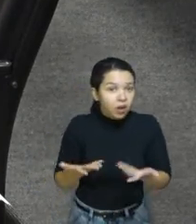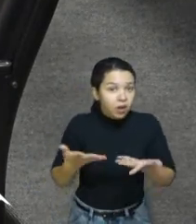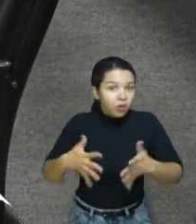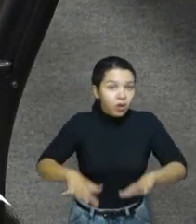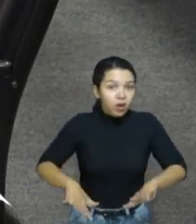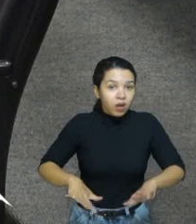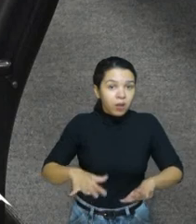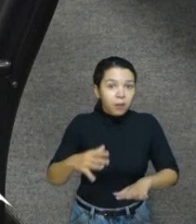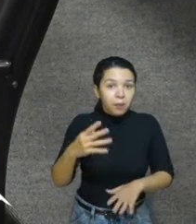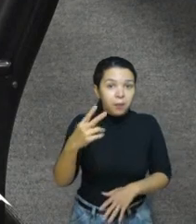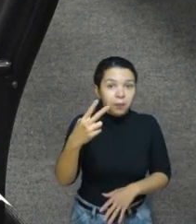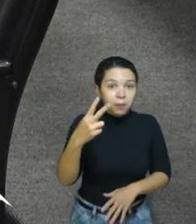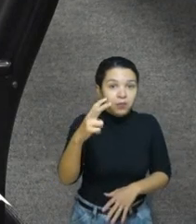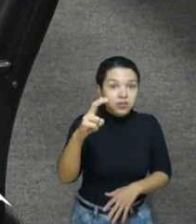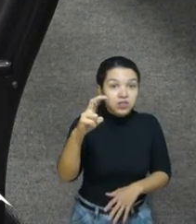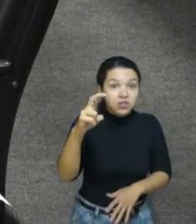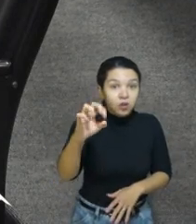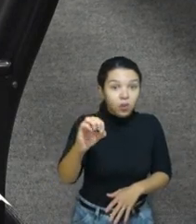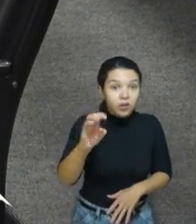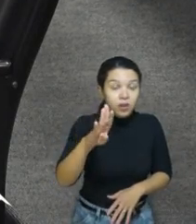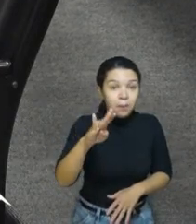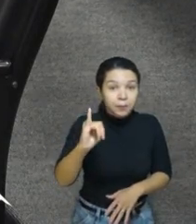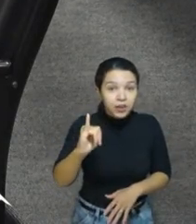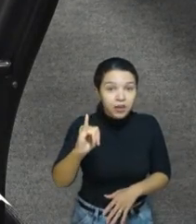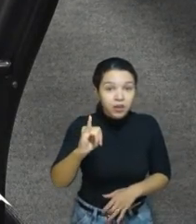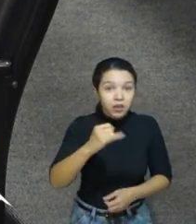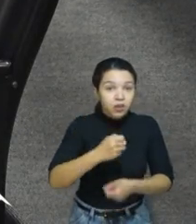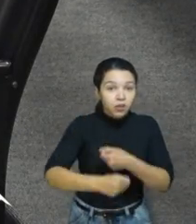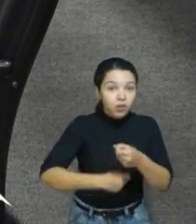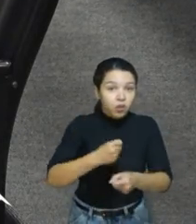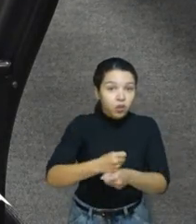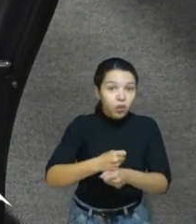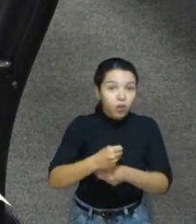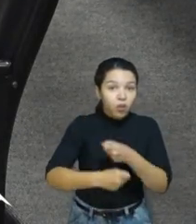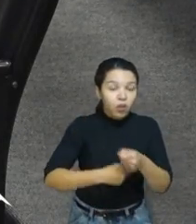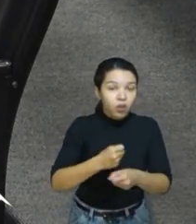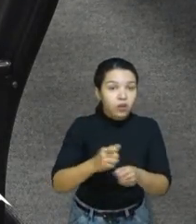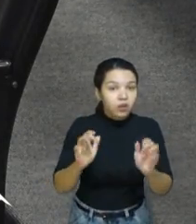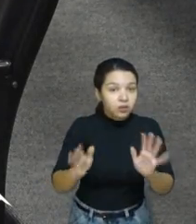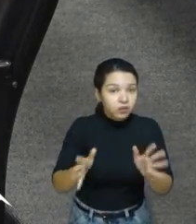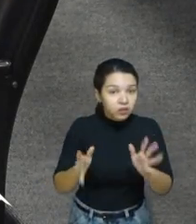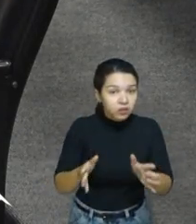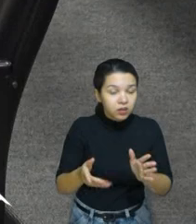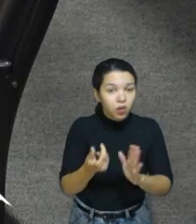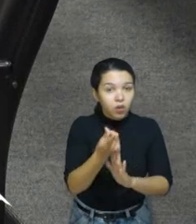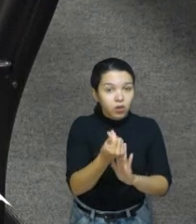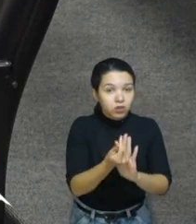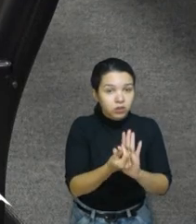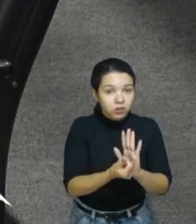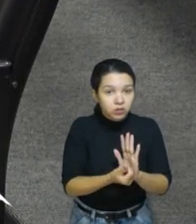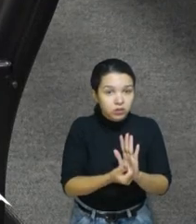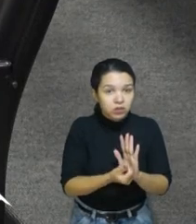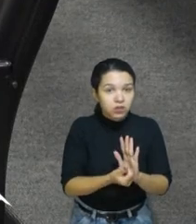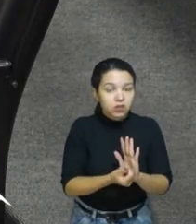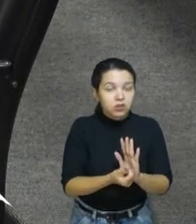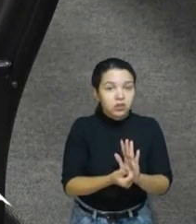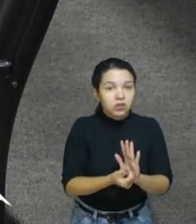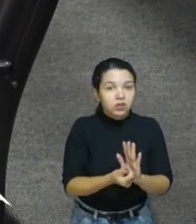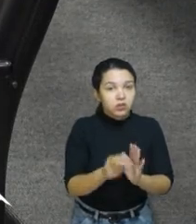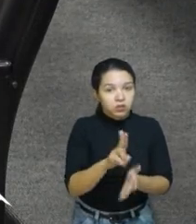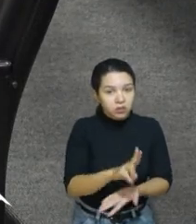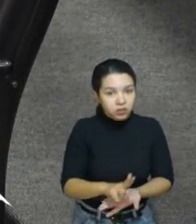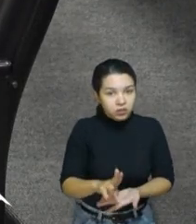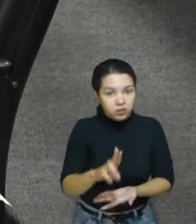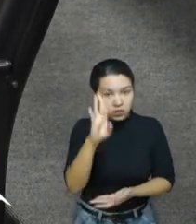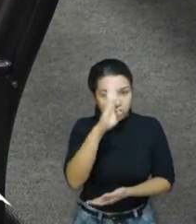abdicando de 50 bilhões por ano. Daria para recompor o orçamento das universidades brasileiras.